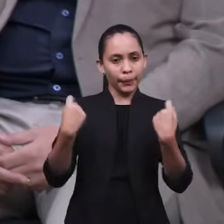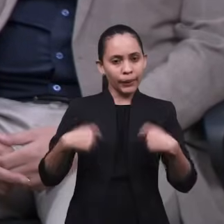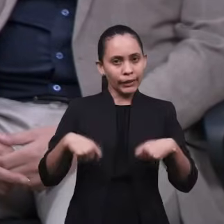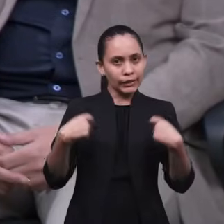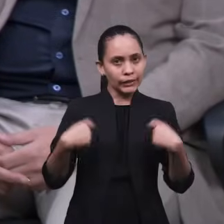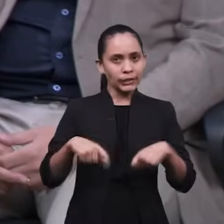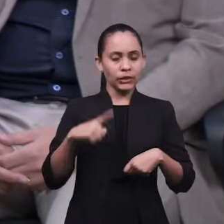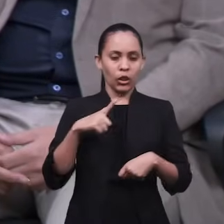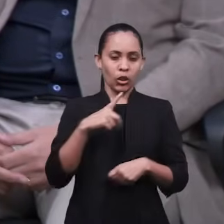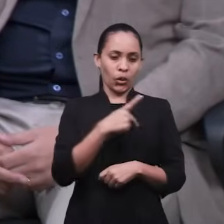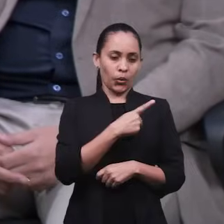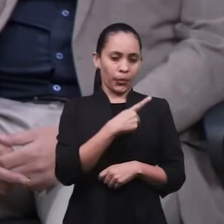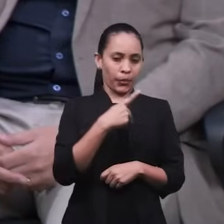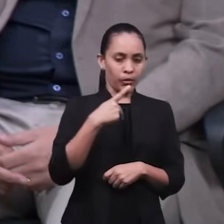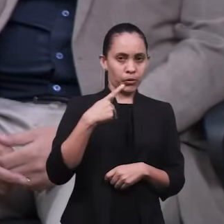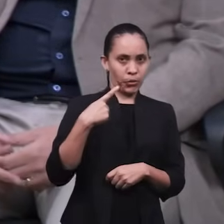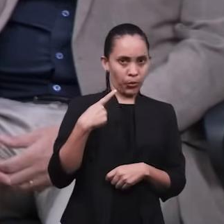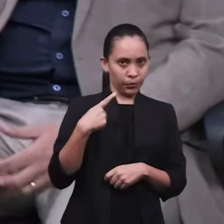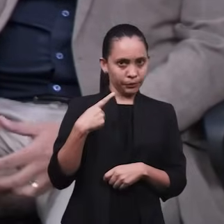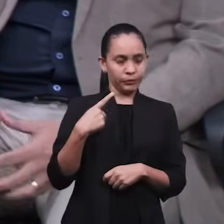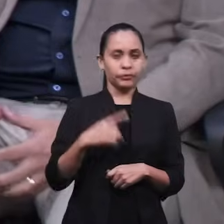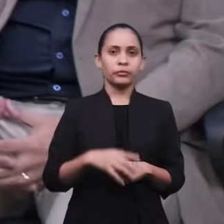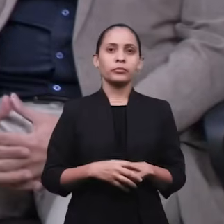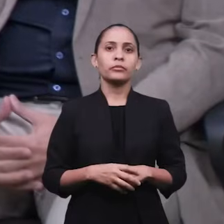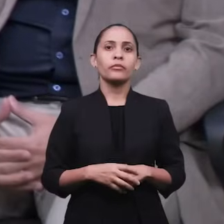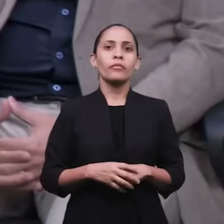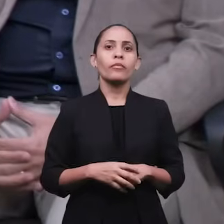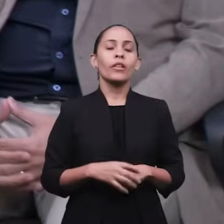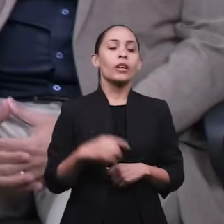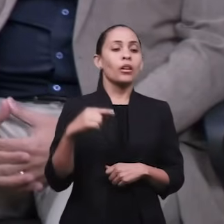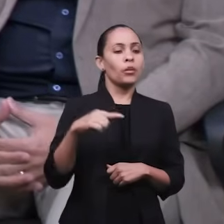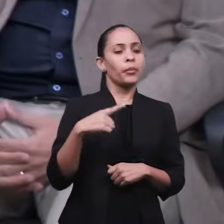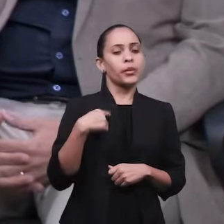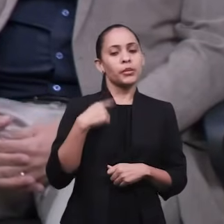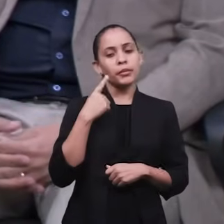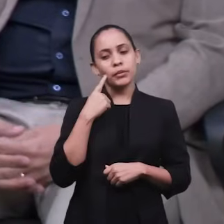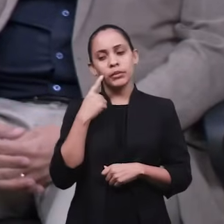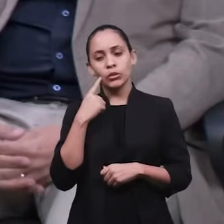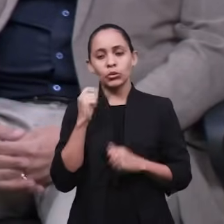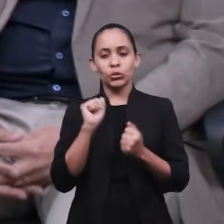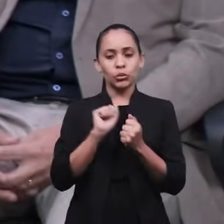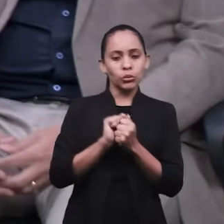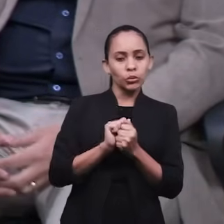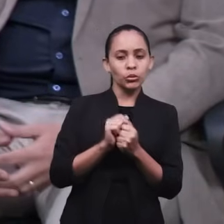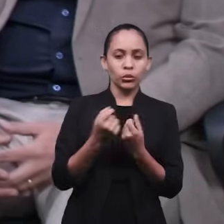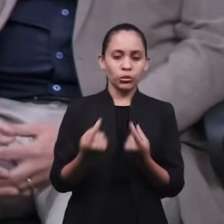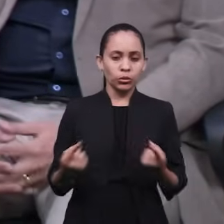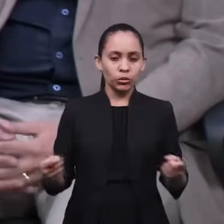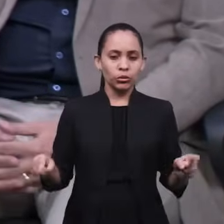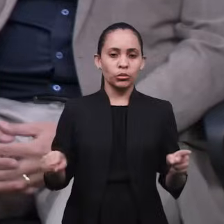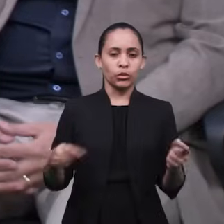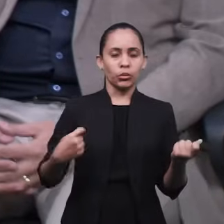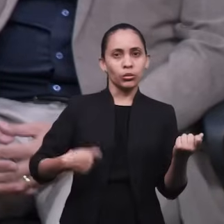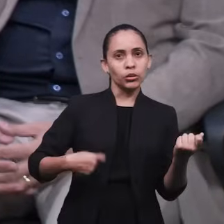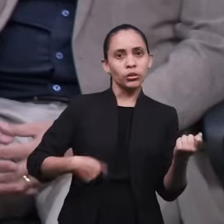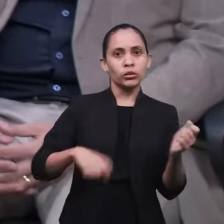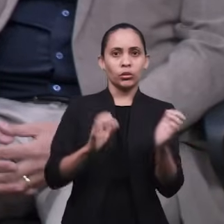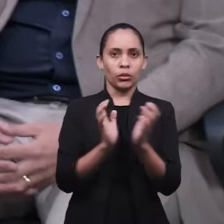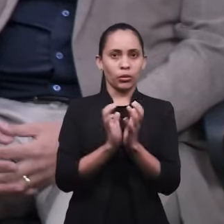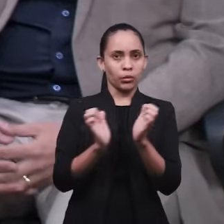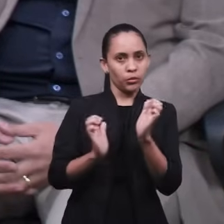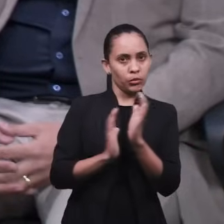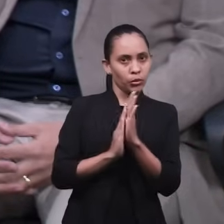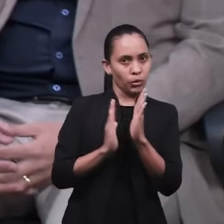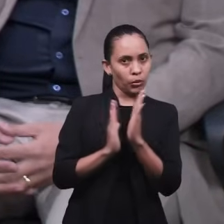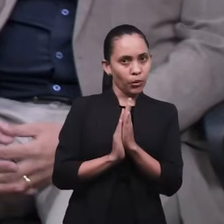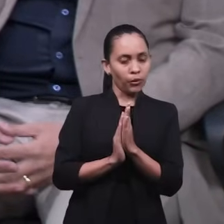ser passados para o pastor, para o ministério, para o pastor acompanhar junto com o instrumentista, com o grupo de